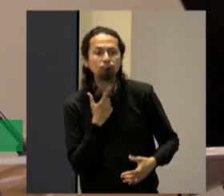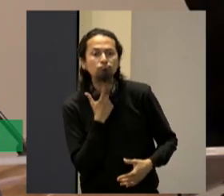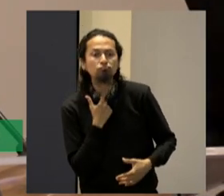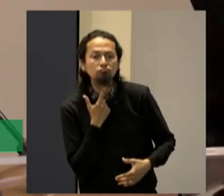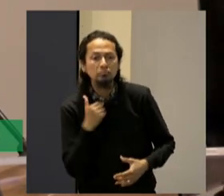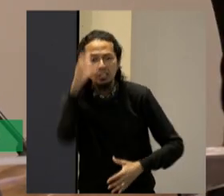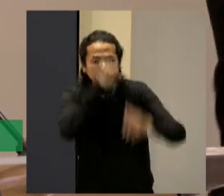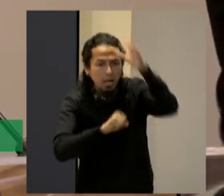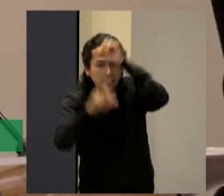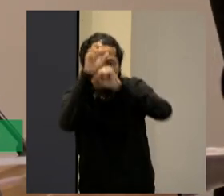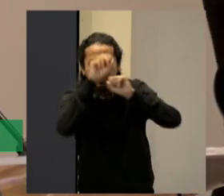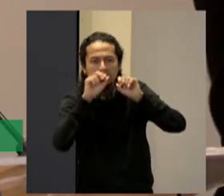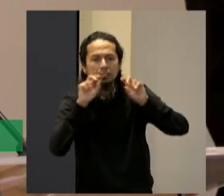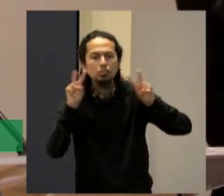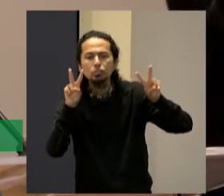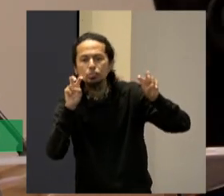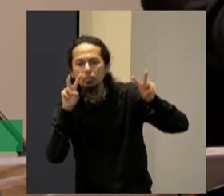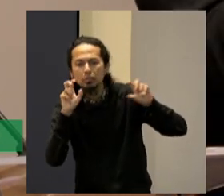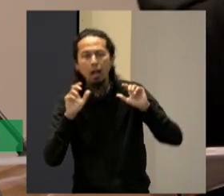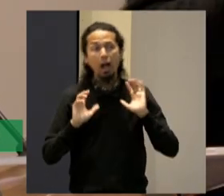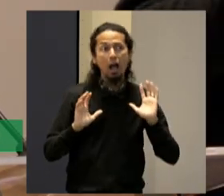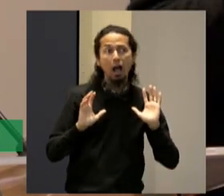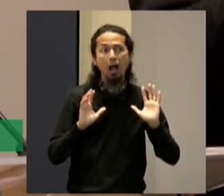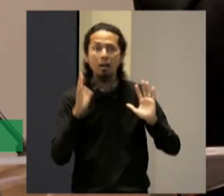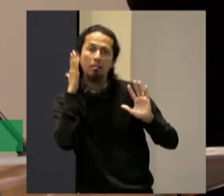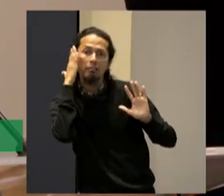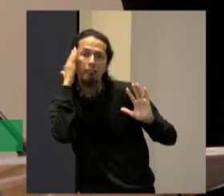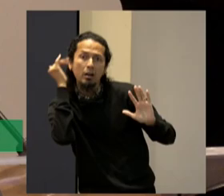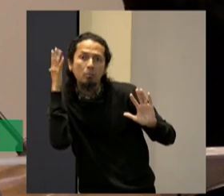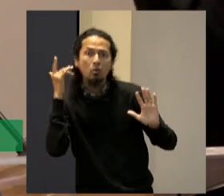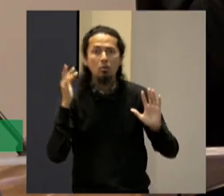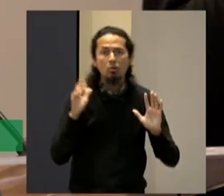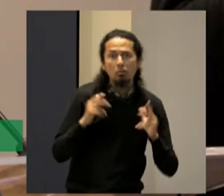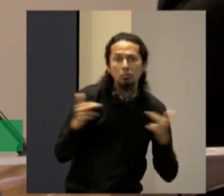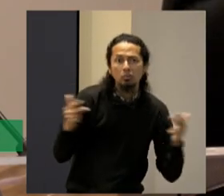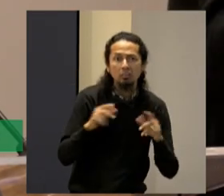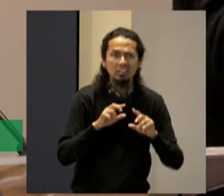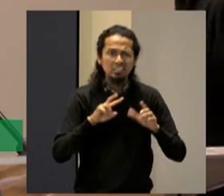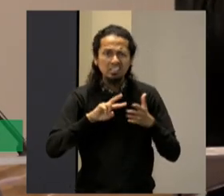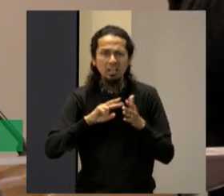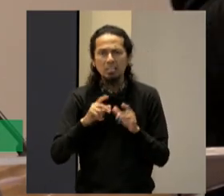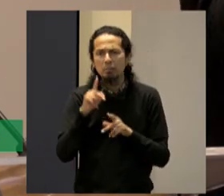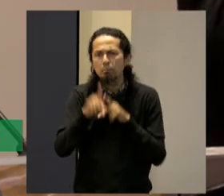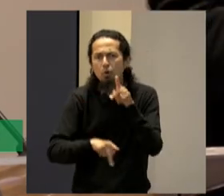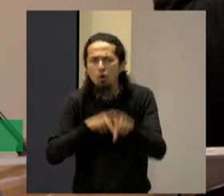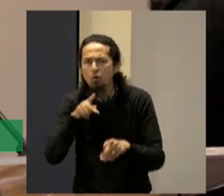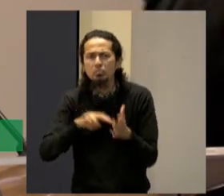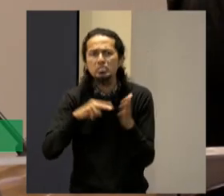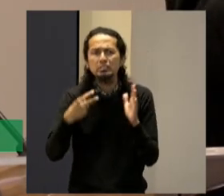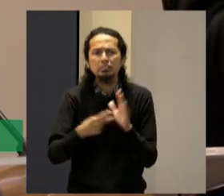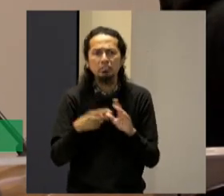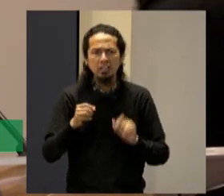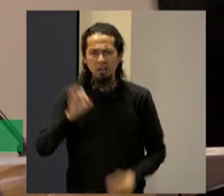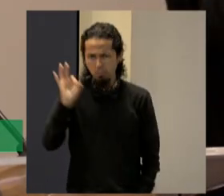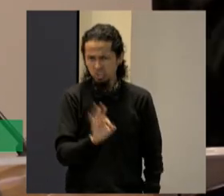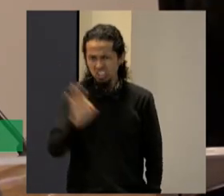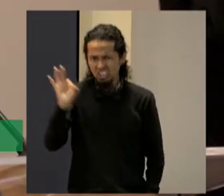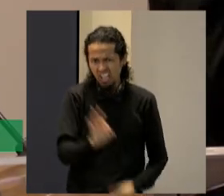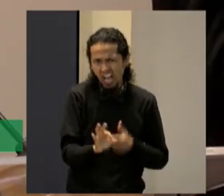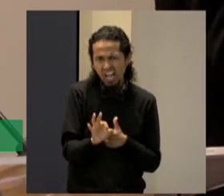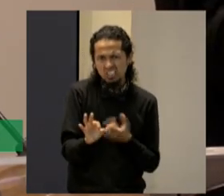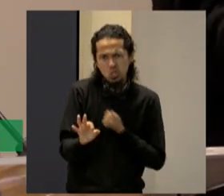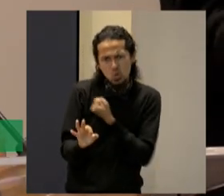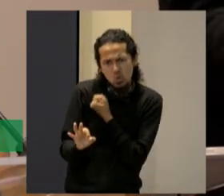por pluralidade não é só uma representação estatística, numérica, mas que